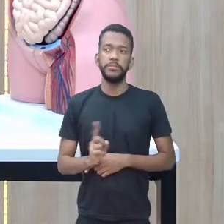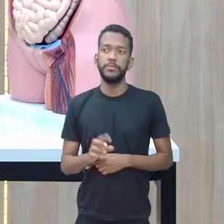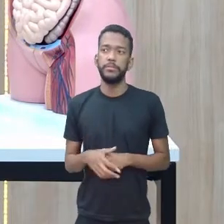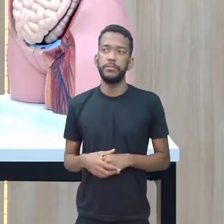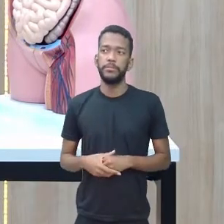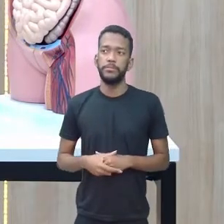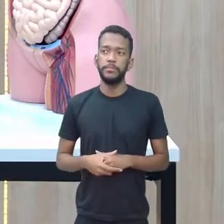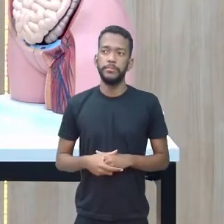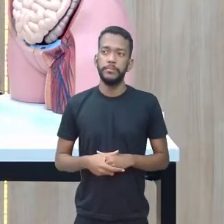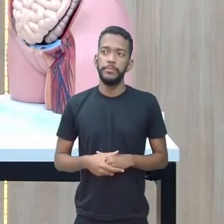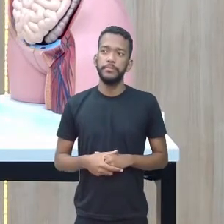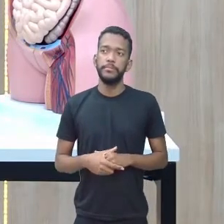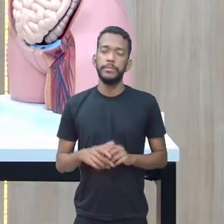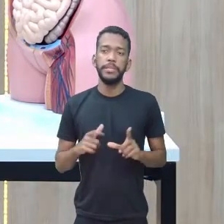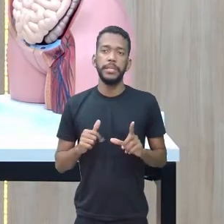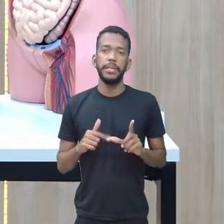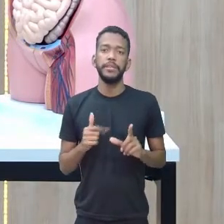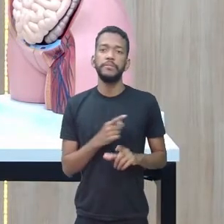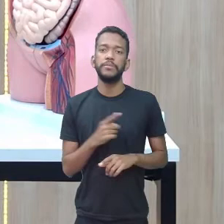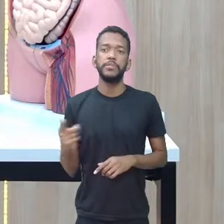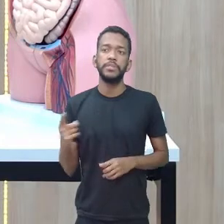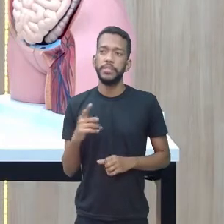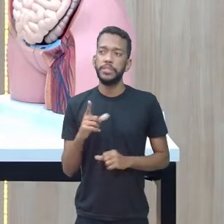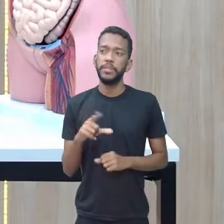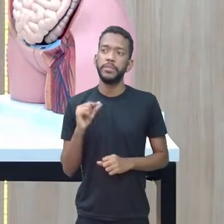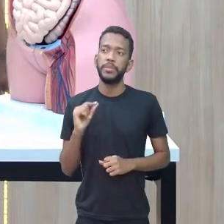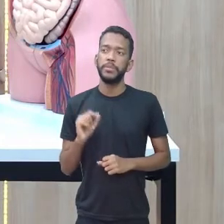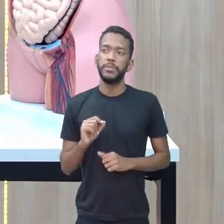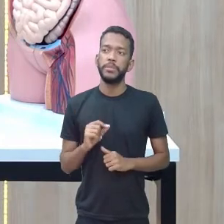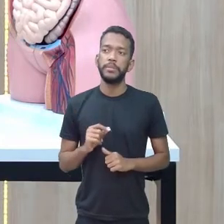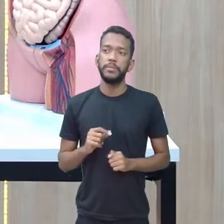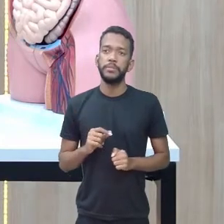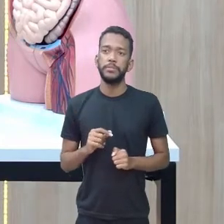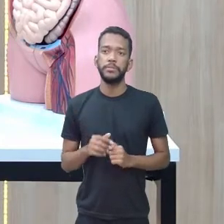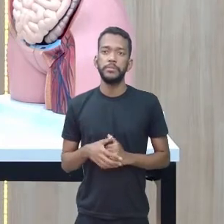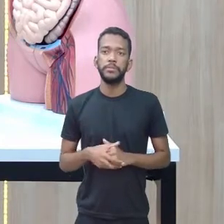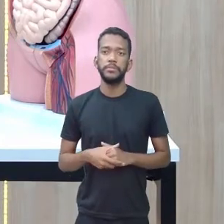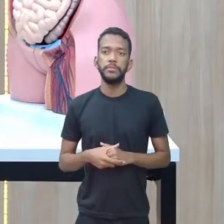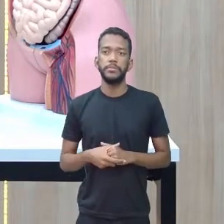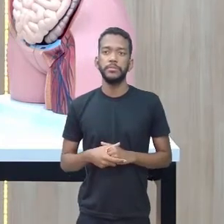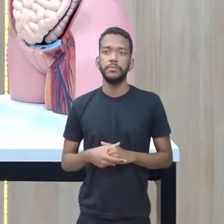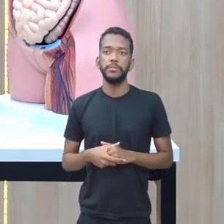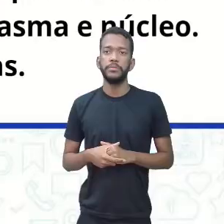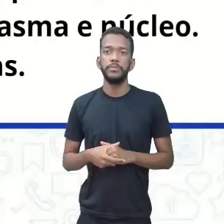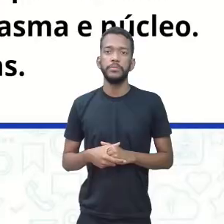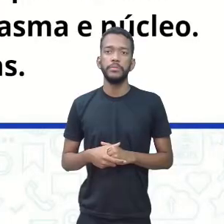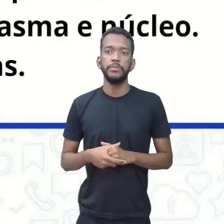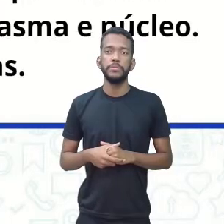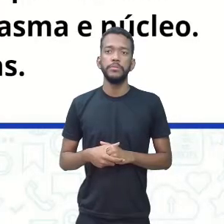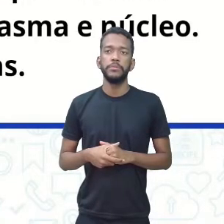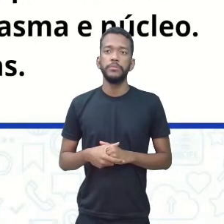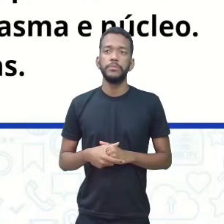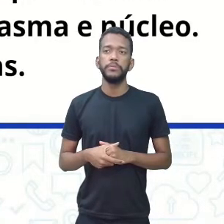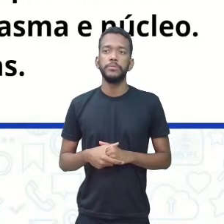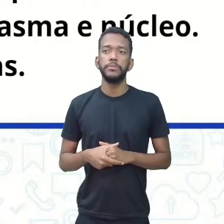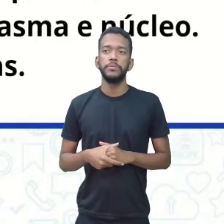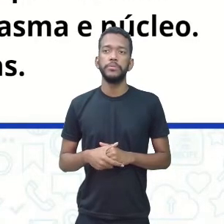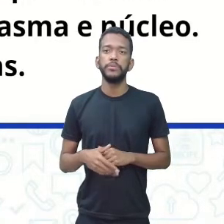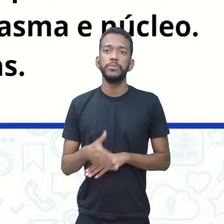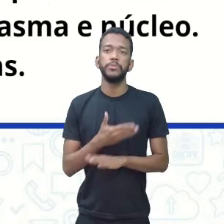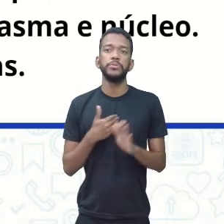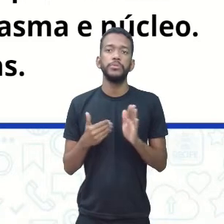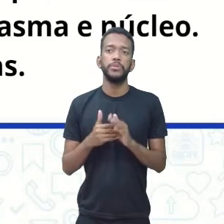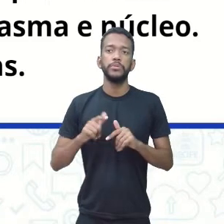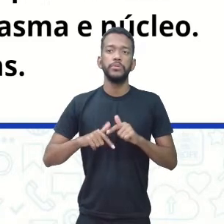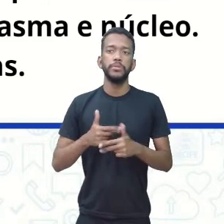letra vocês escolheram, pessoal? Vou agora mostrar a resposta. Olha aí, gente, é a letra B. Todos os organismos